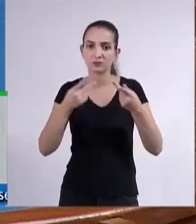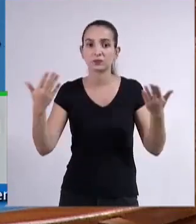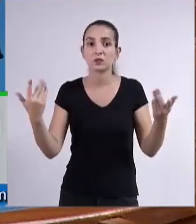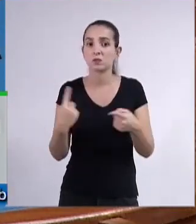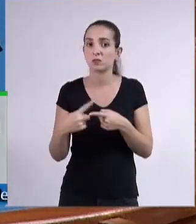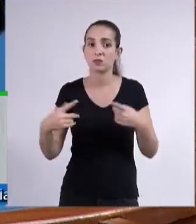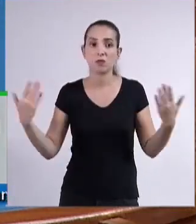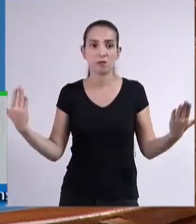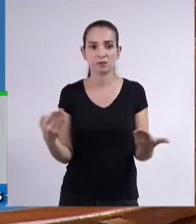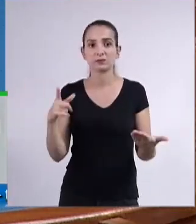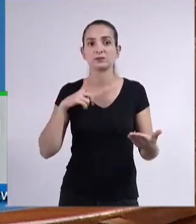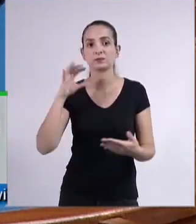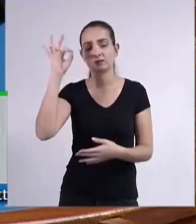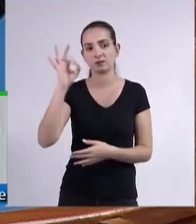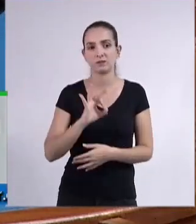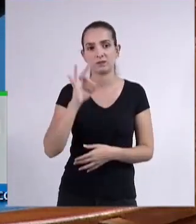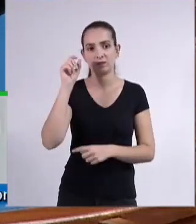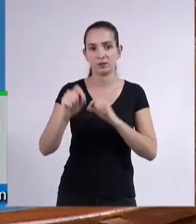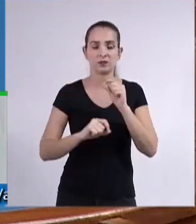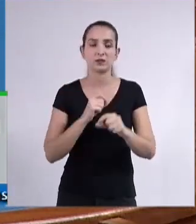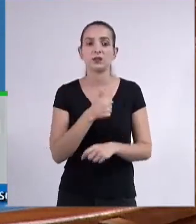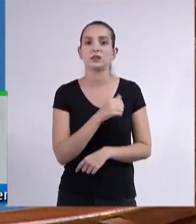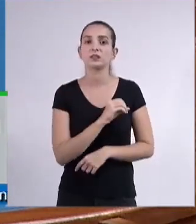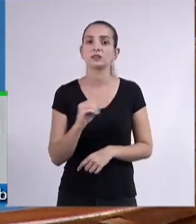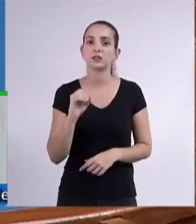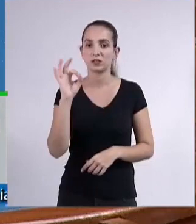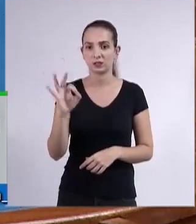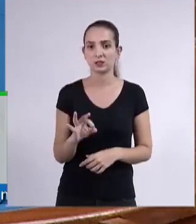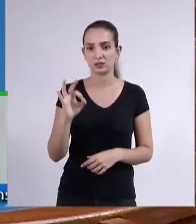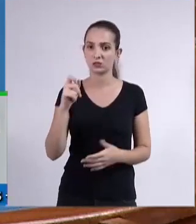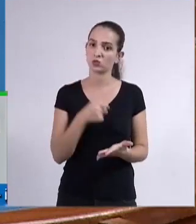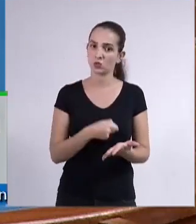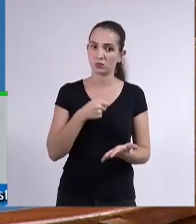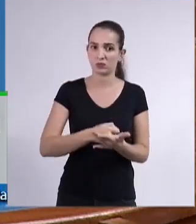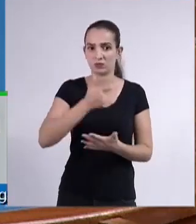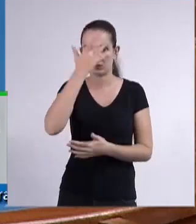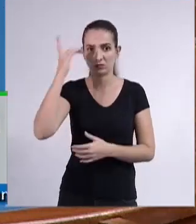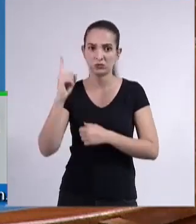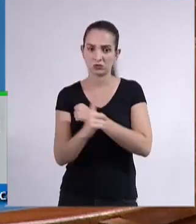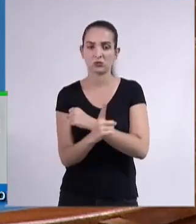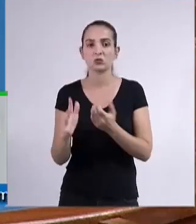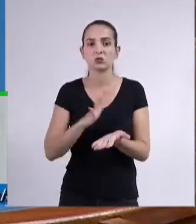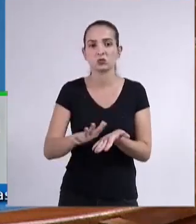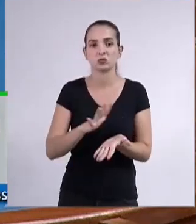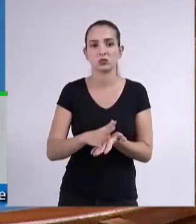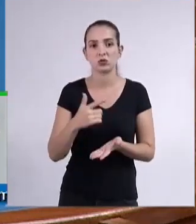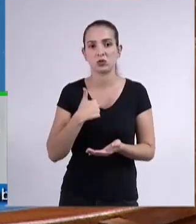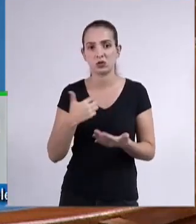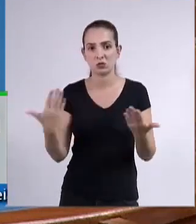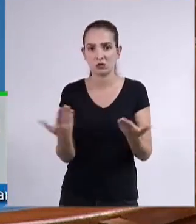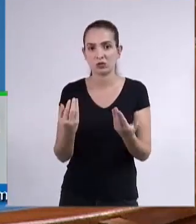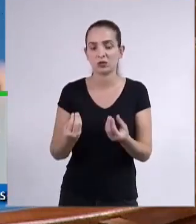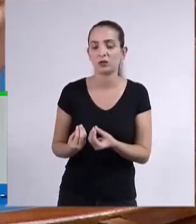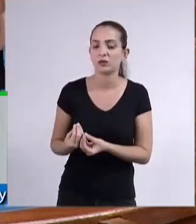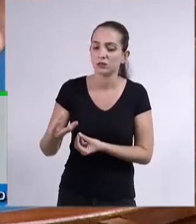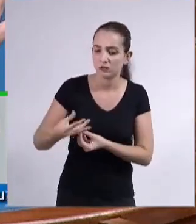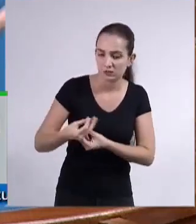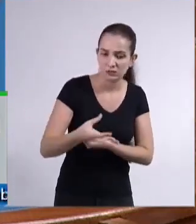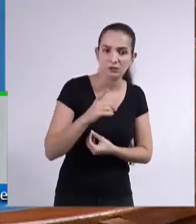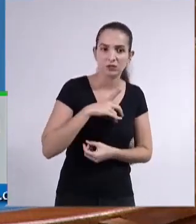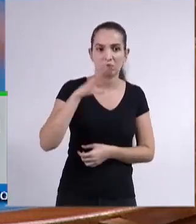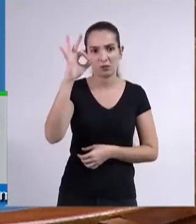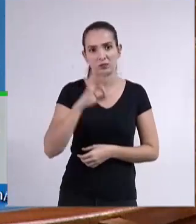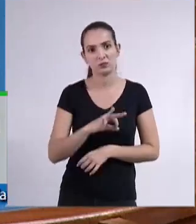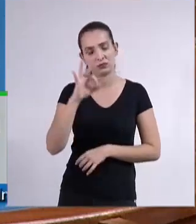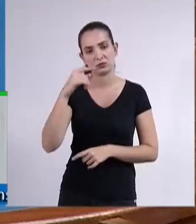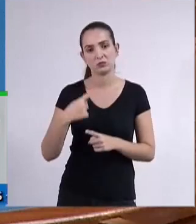termos percentuais, dos 100% cobrado do consumidor, eu vou distribuir aqui os percentuais para